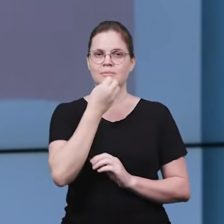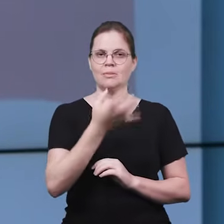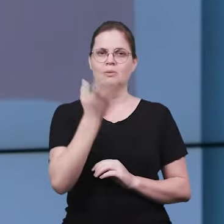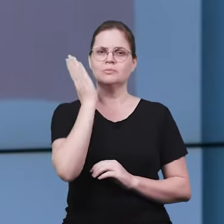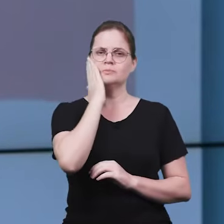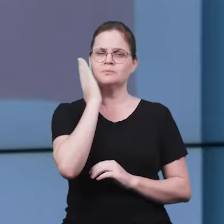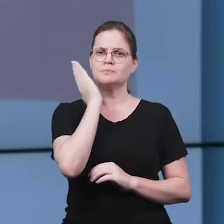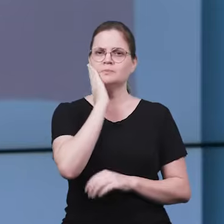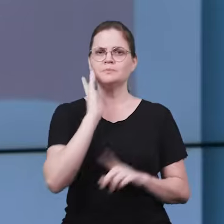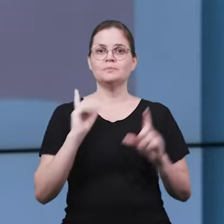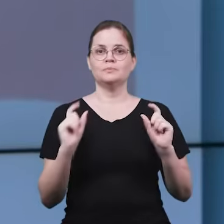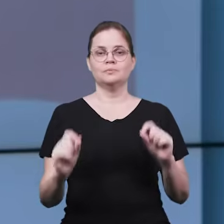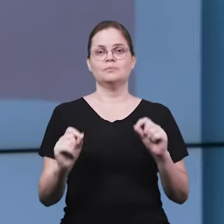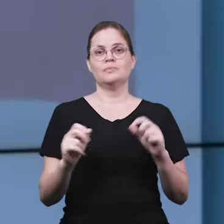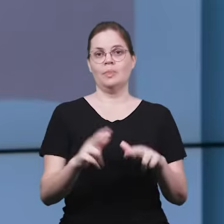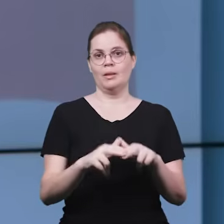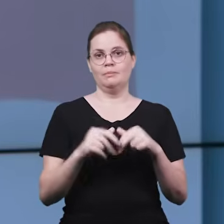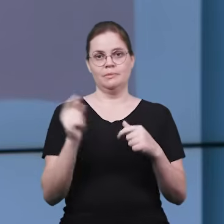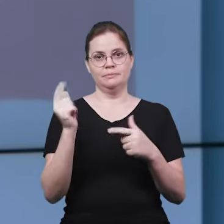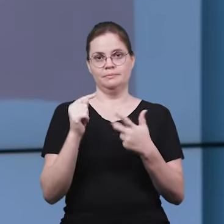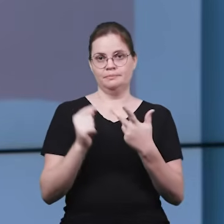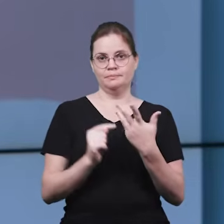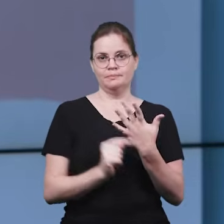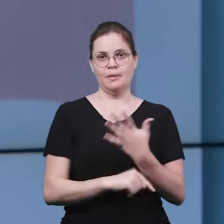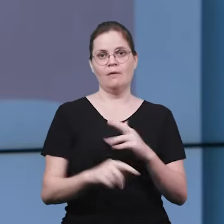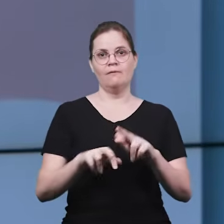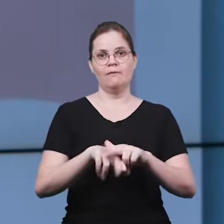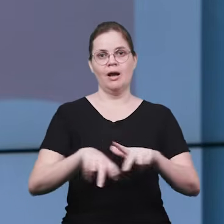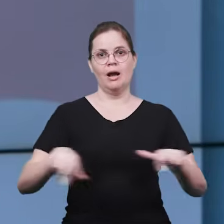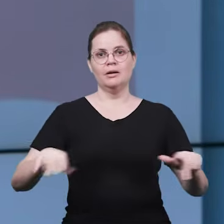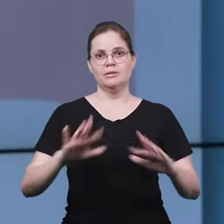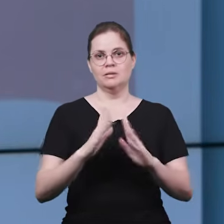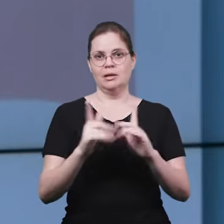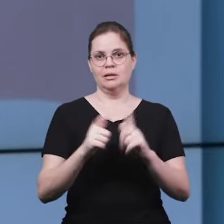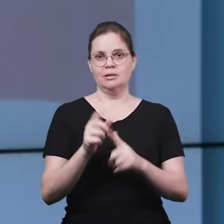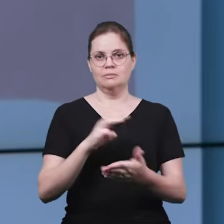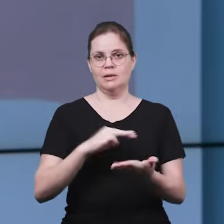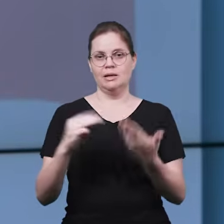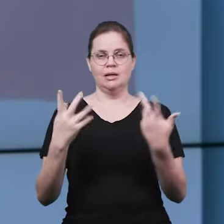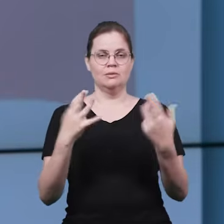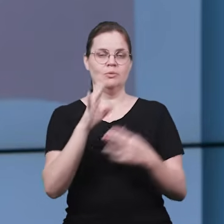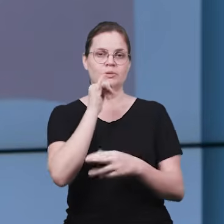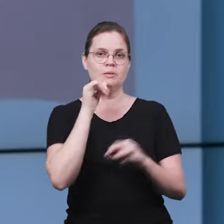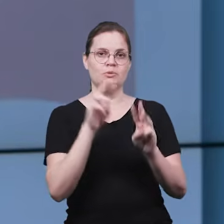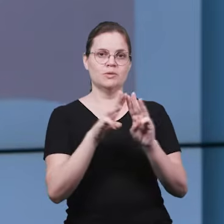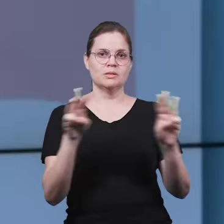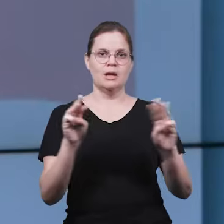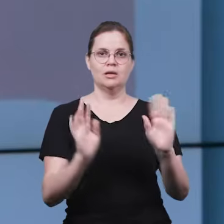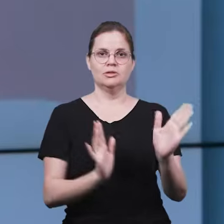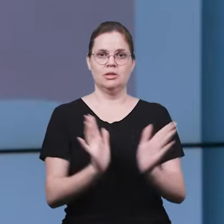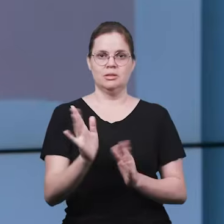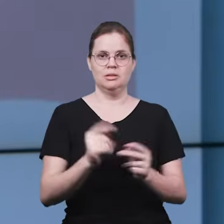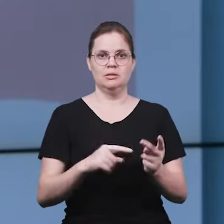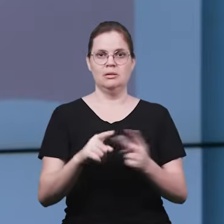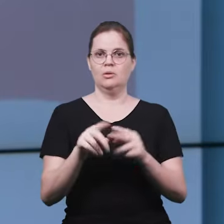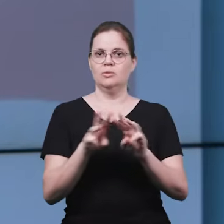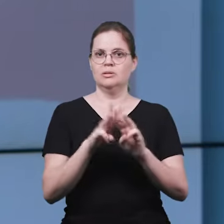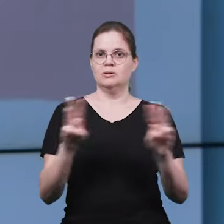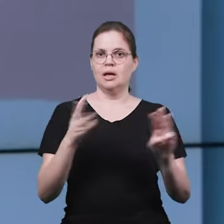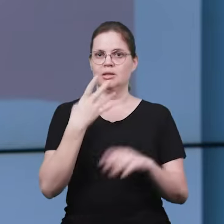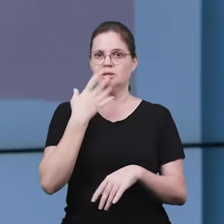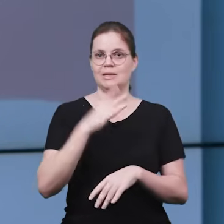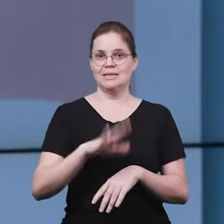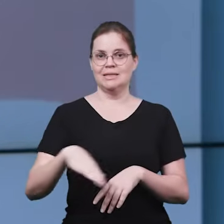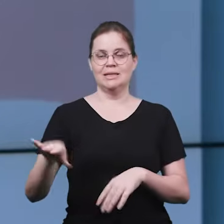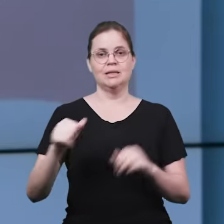bom saber que, por meio dos canais da igreja, como o site da acessibilidade, site das